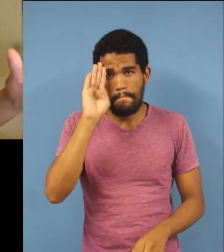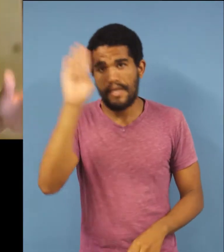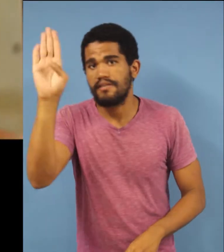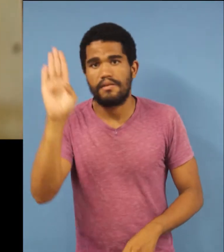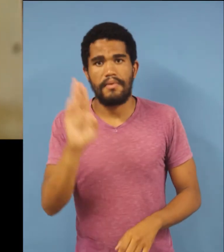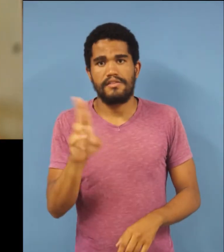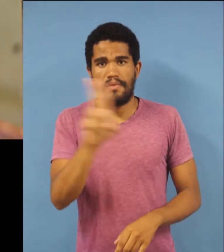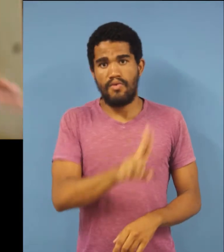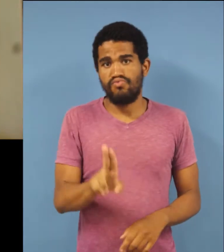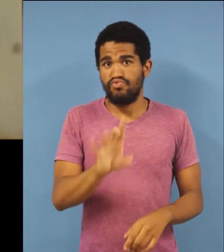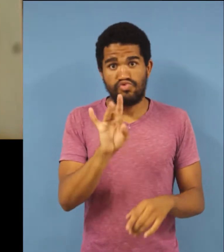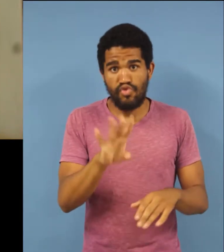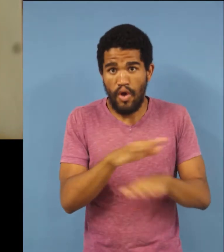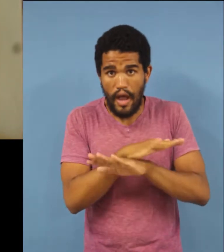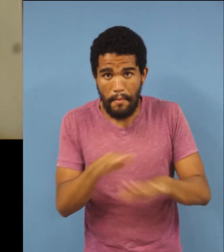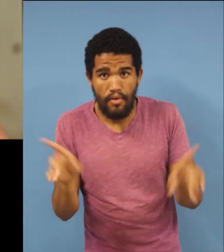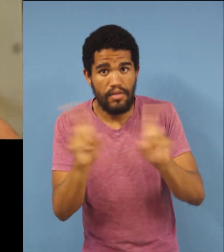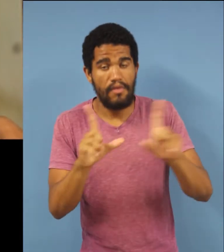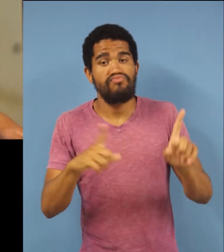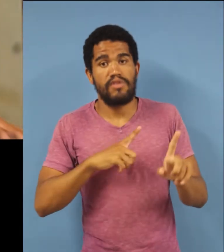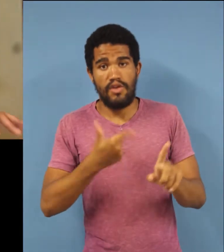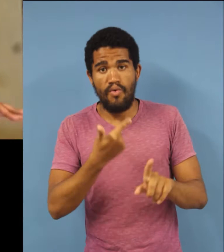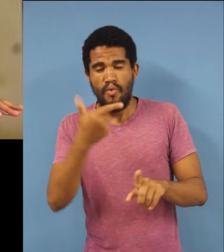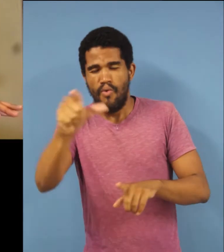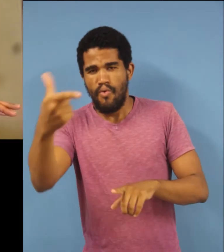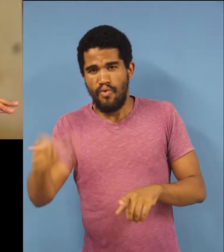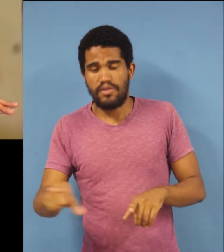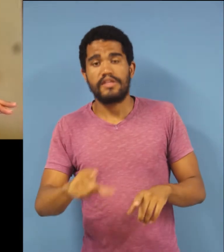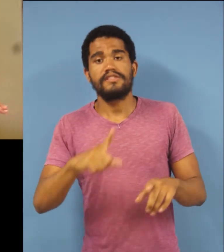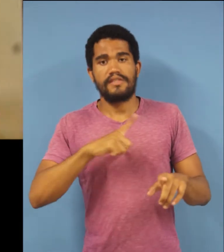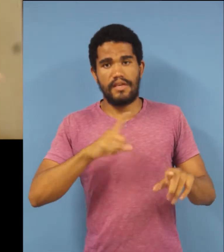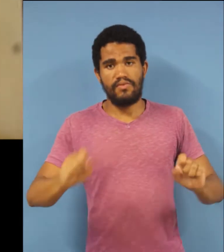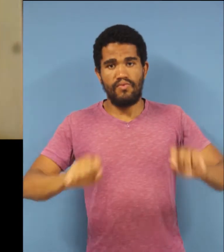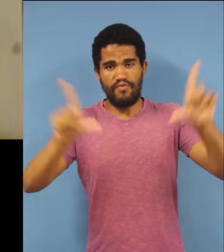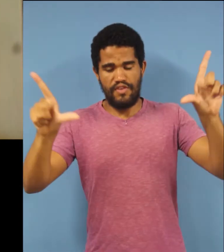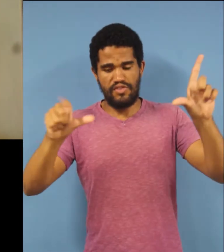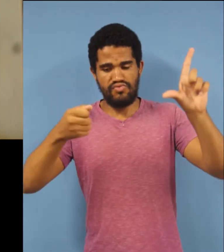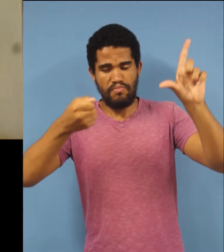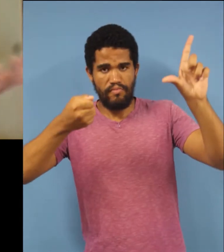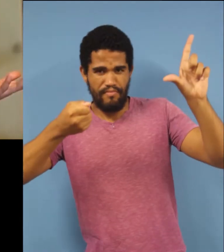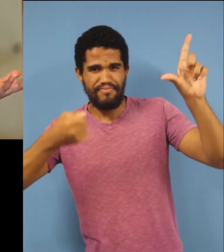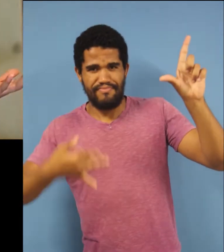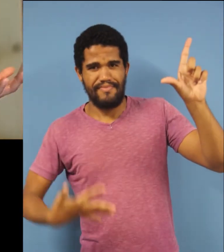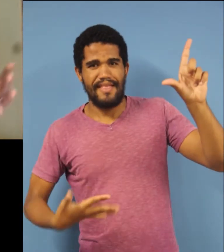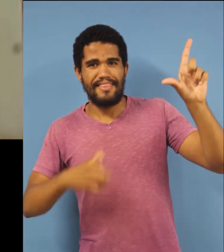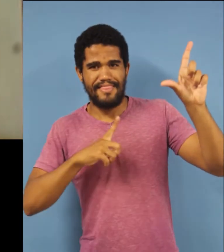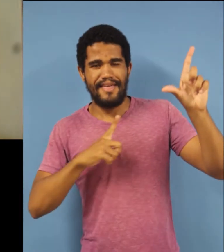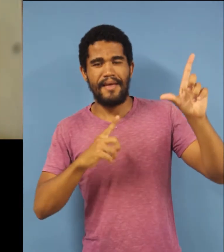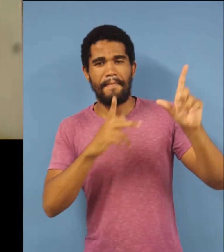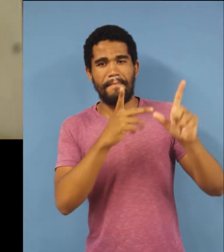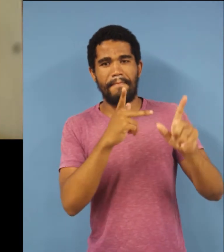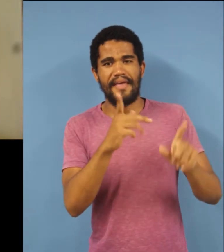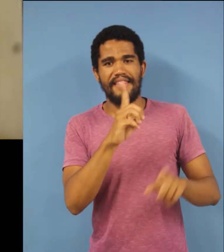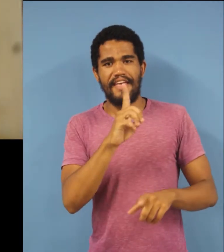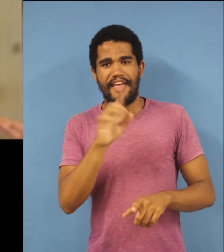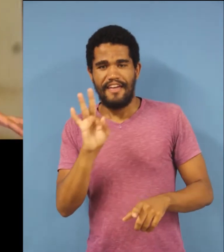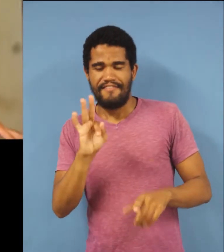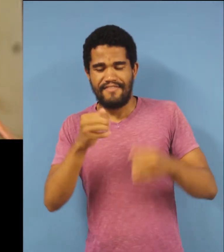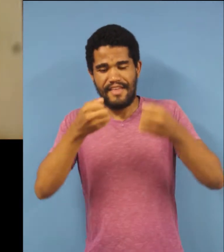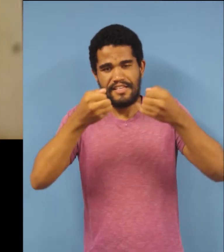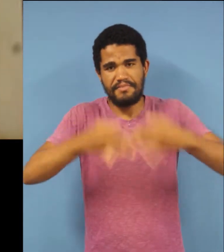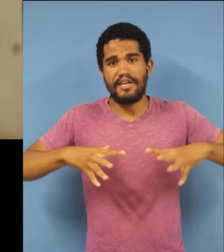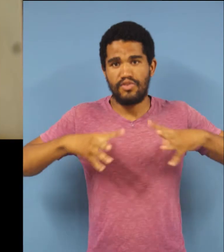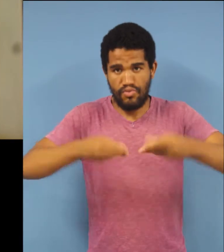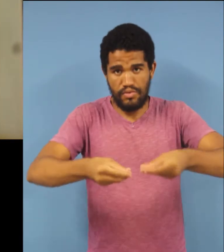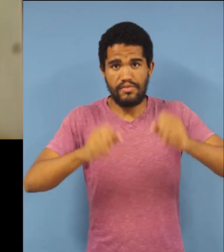melhor, é maior para mim, só que dá reflexo porque é branco. Vamos dar uns exemplos para vocês, eu vou colocar os quadrinhos aqui para vocês acompanharem à medida que eu for lendo, tá